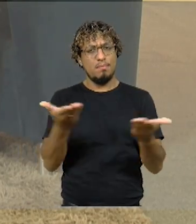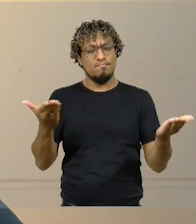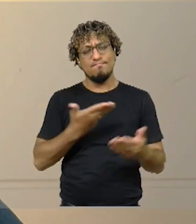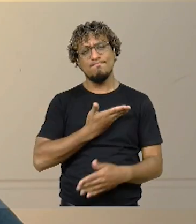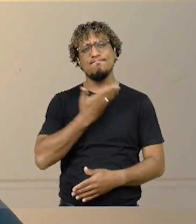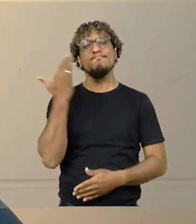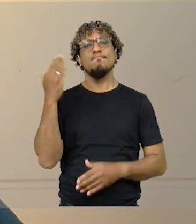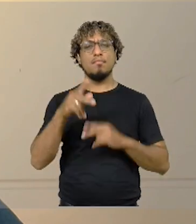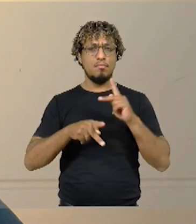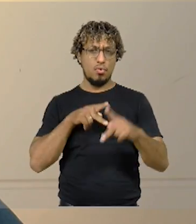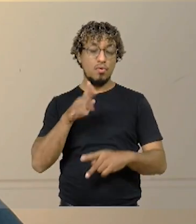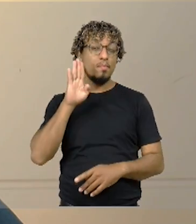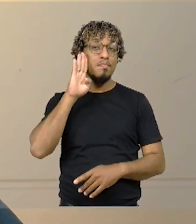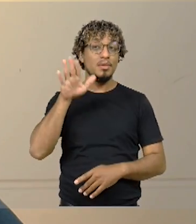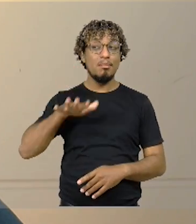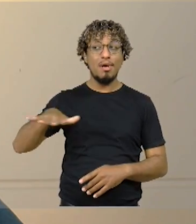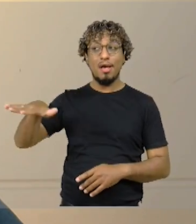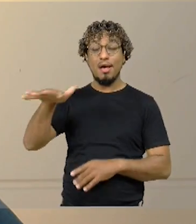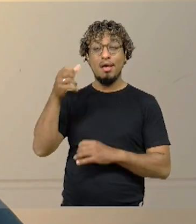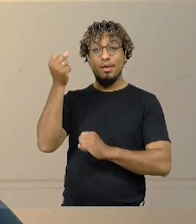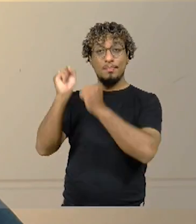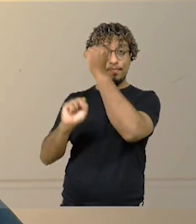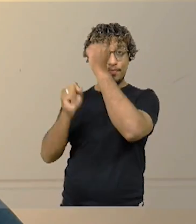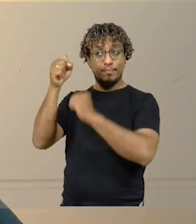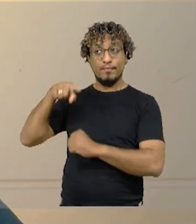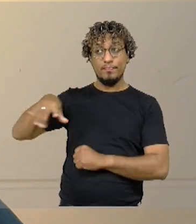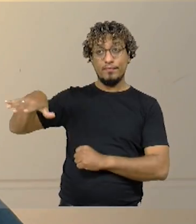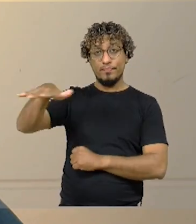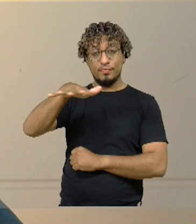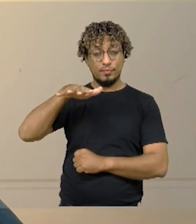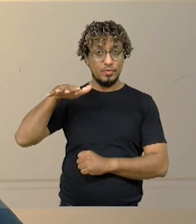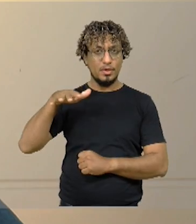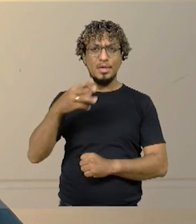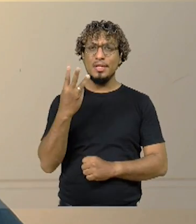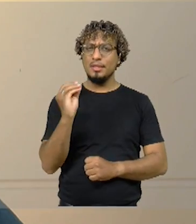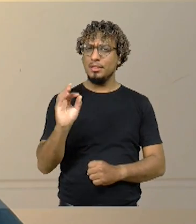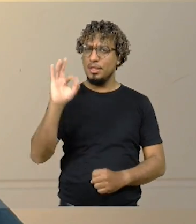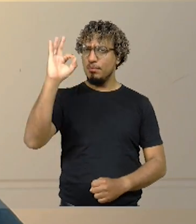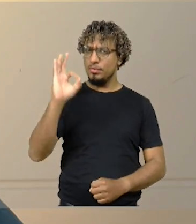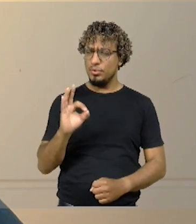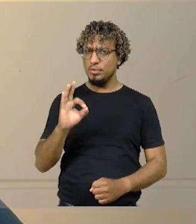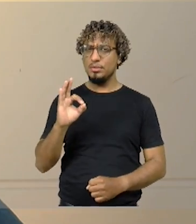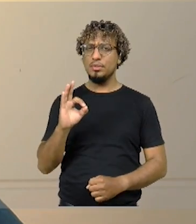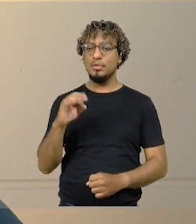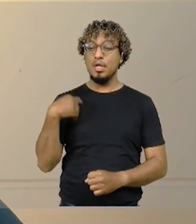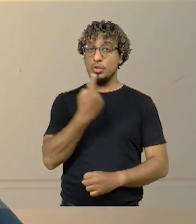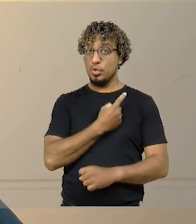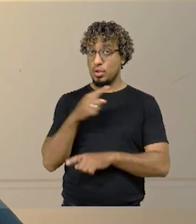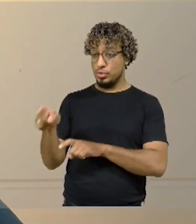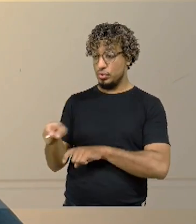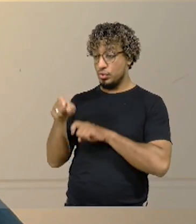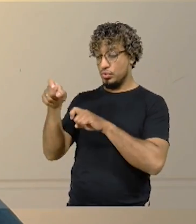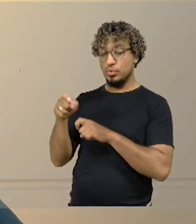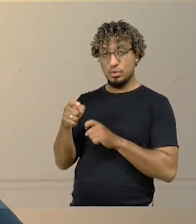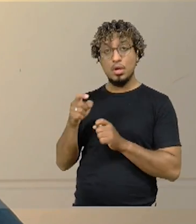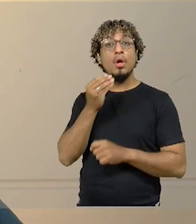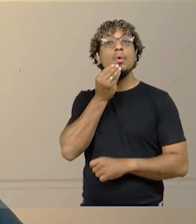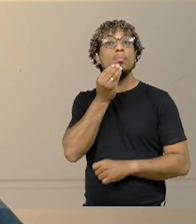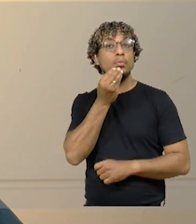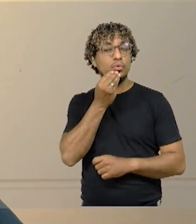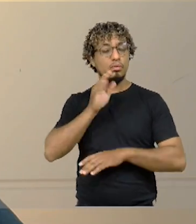a Prefeitura de São Luís, o Governo do Estado do Maranhão e o setor empresarial se juntaram no Conselho e foram contra as